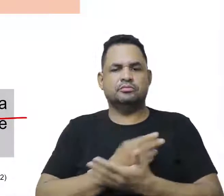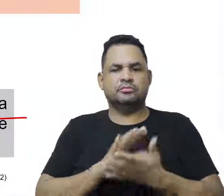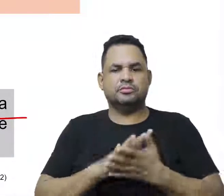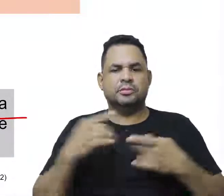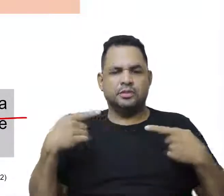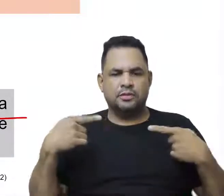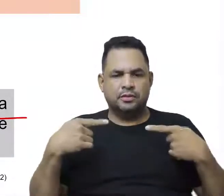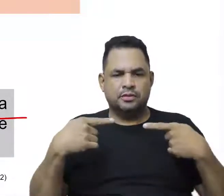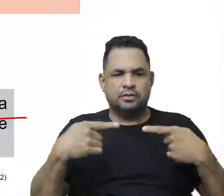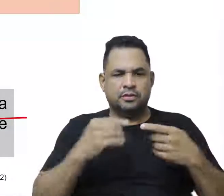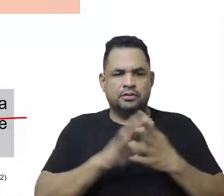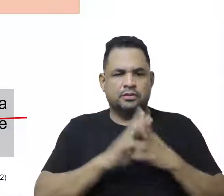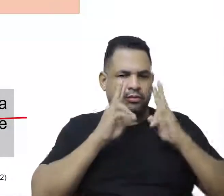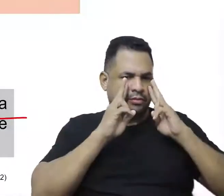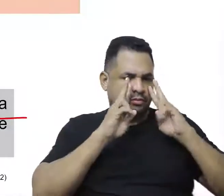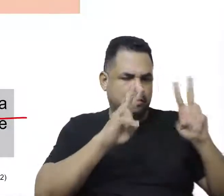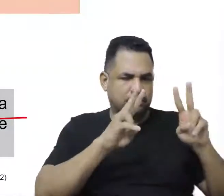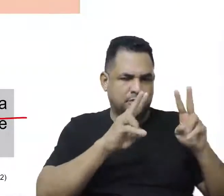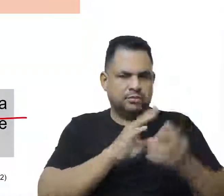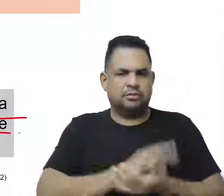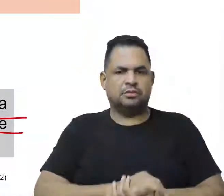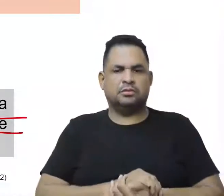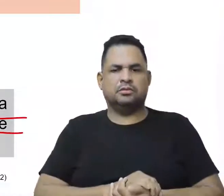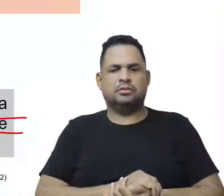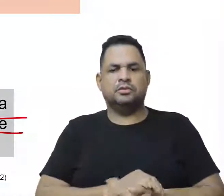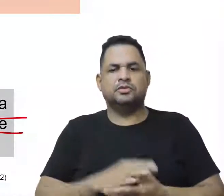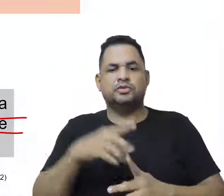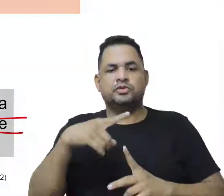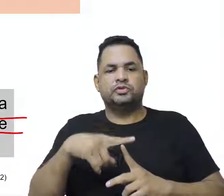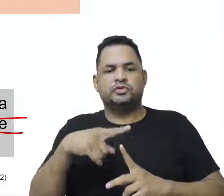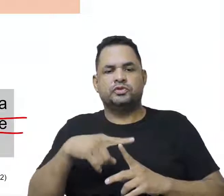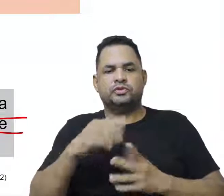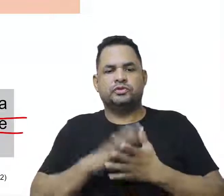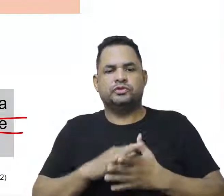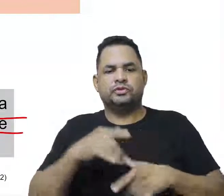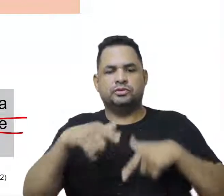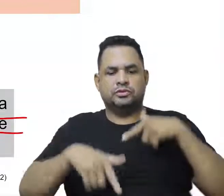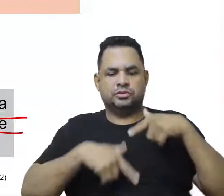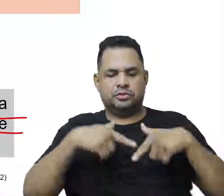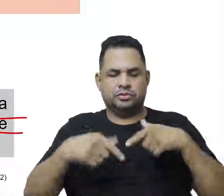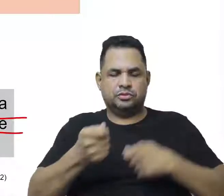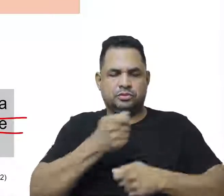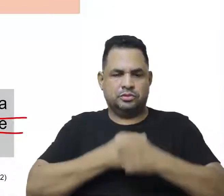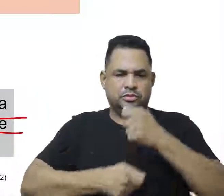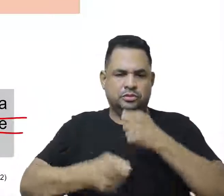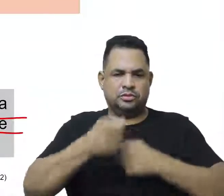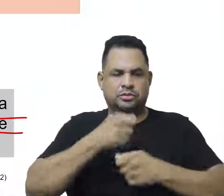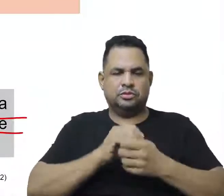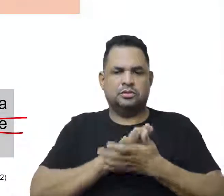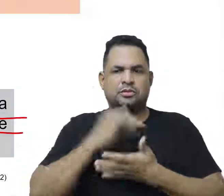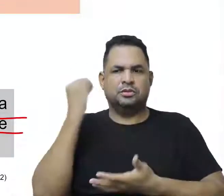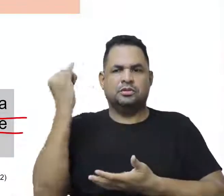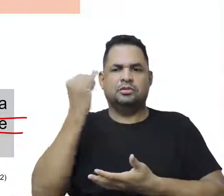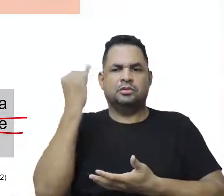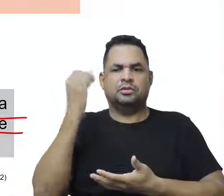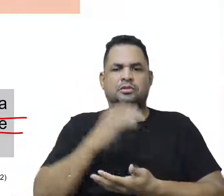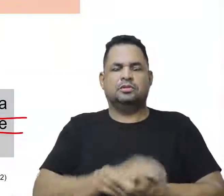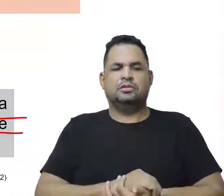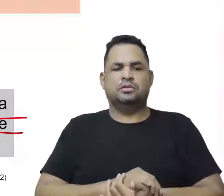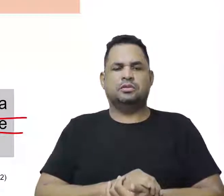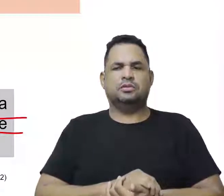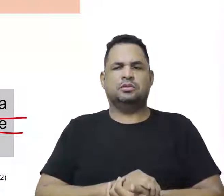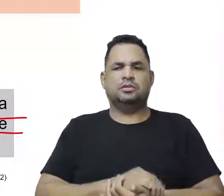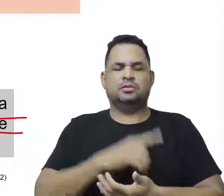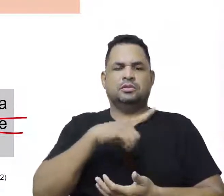confluência entre certa visão de mundo e determinado estilo de atividade econômica olha só que importante né